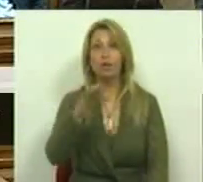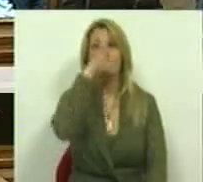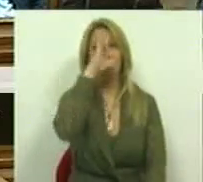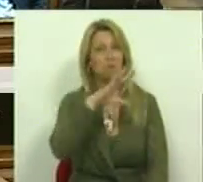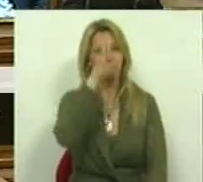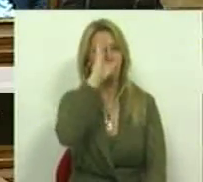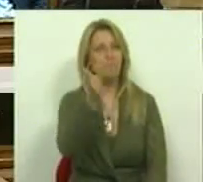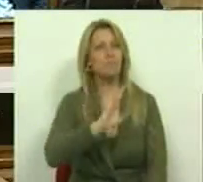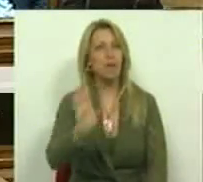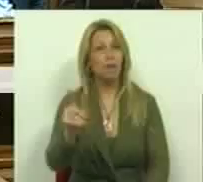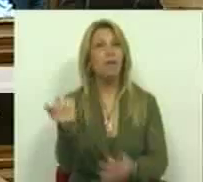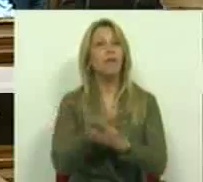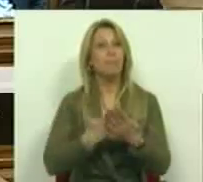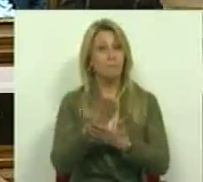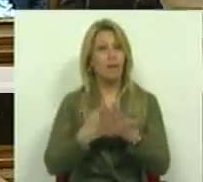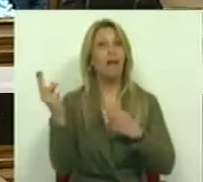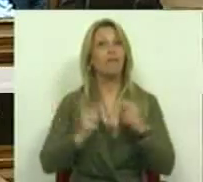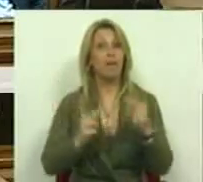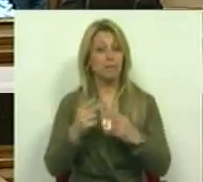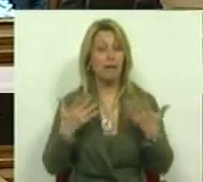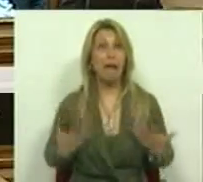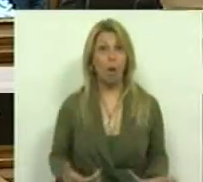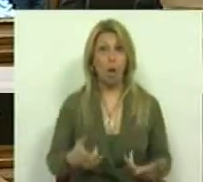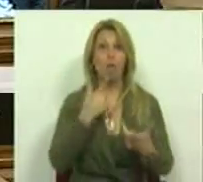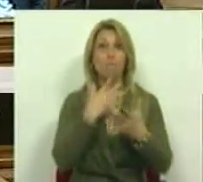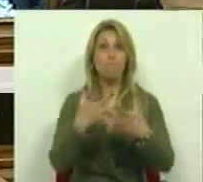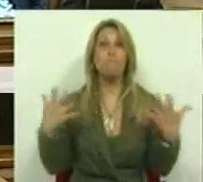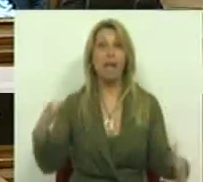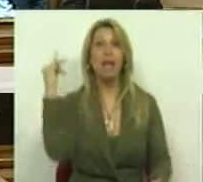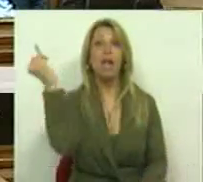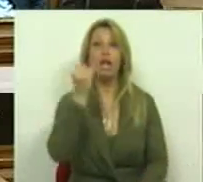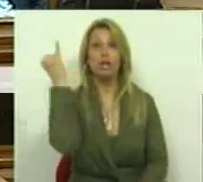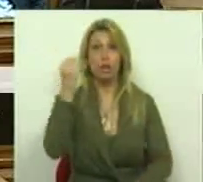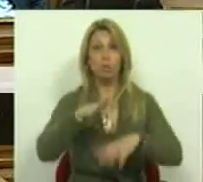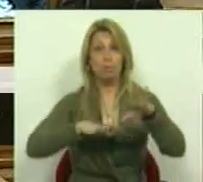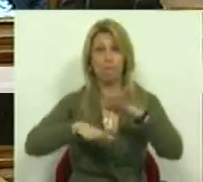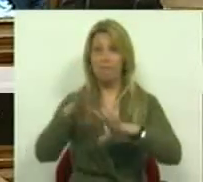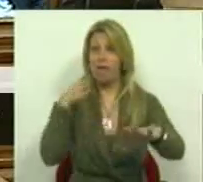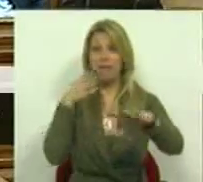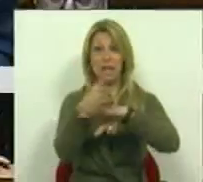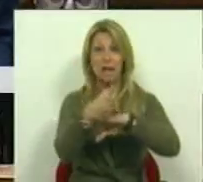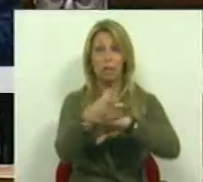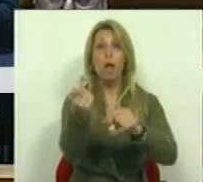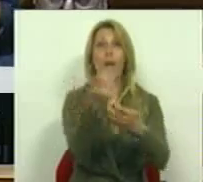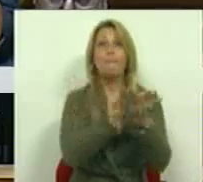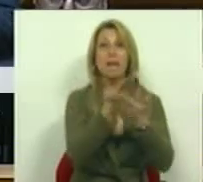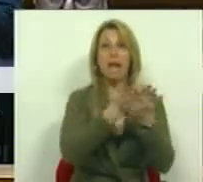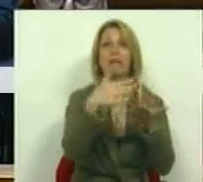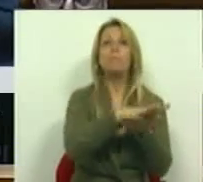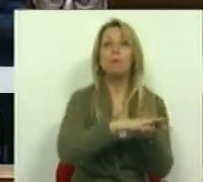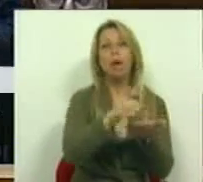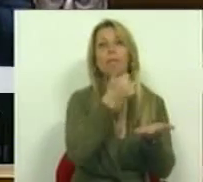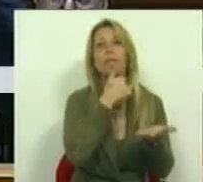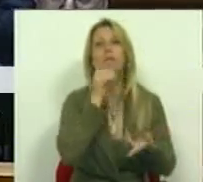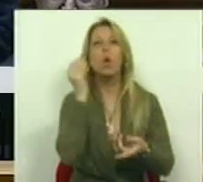saber que nos mercados financeiros, atualmente, as grandes instituições que agem diretamente no mercado primário determinam